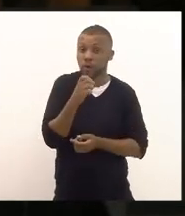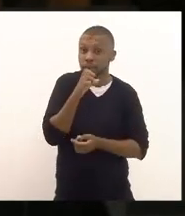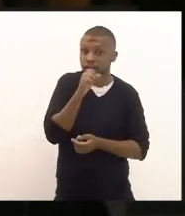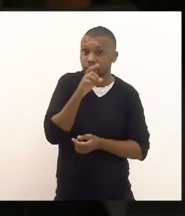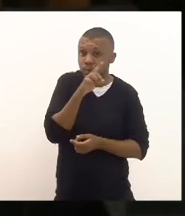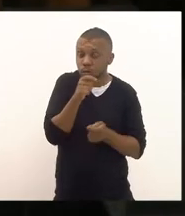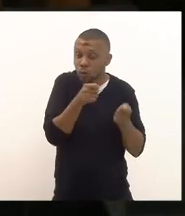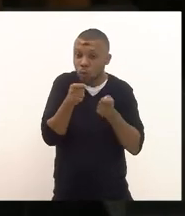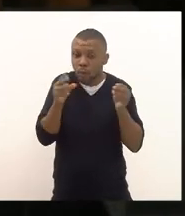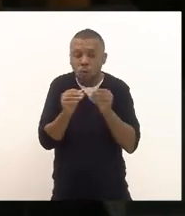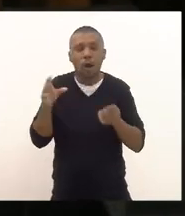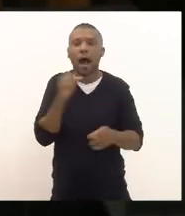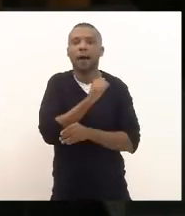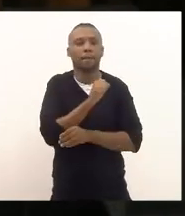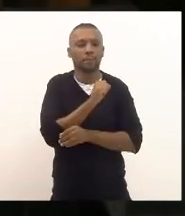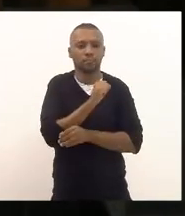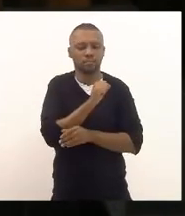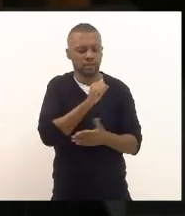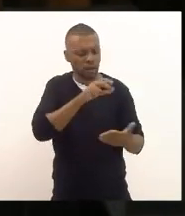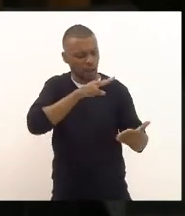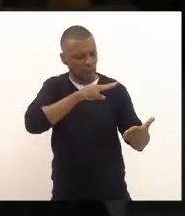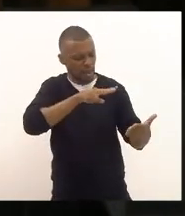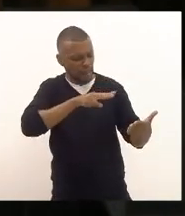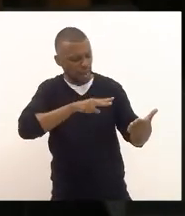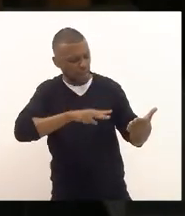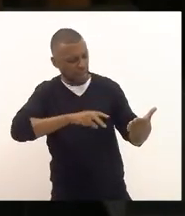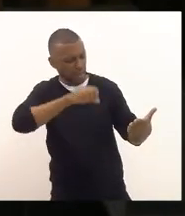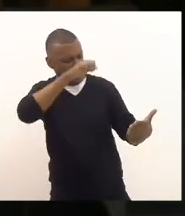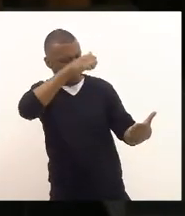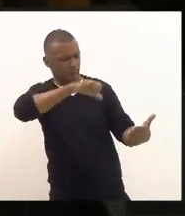semana um final de semana